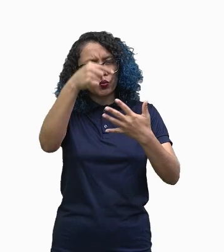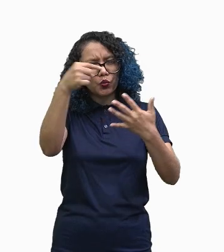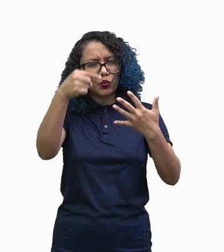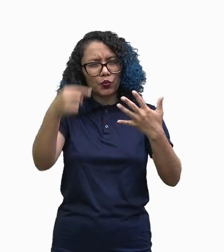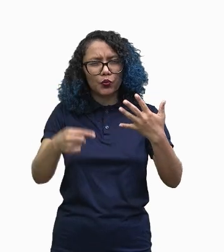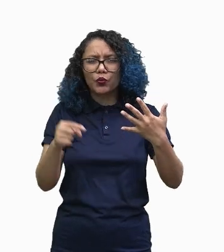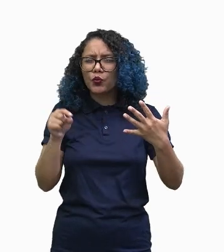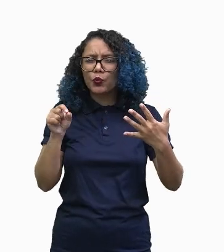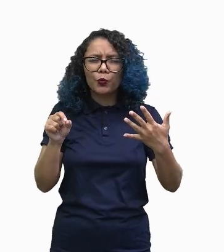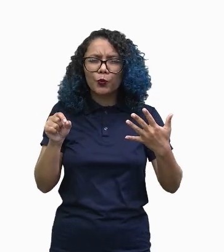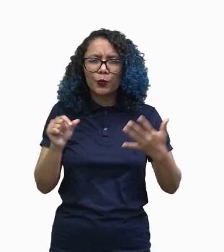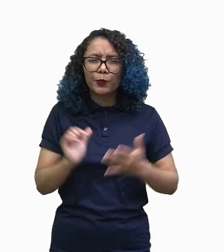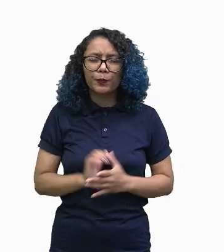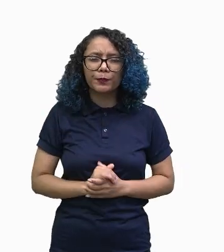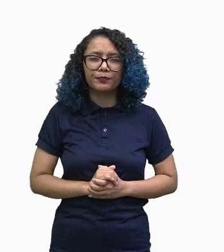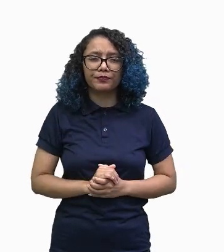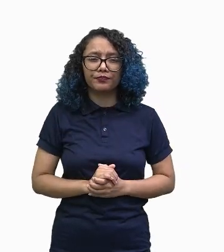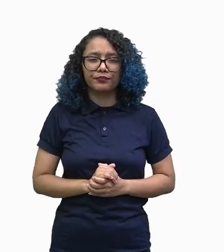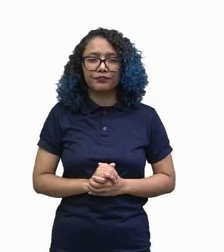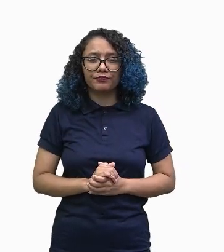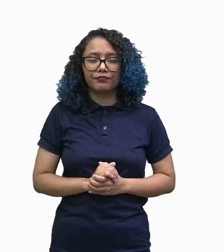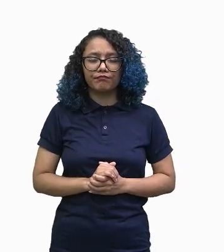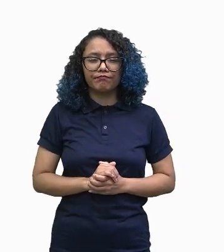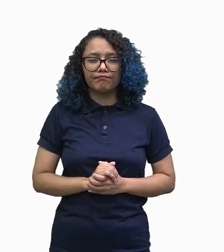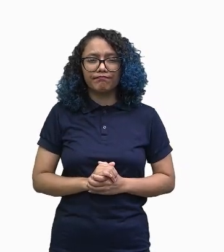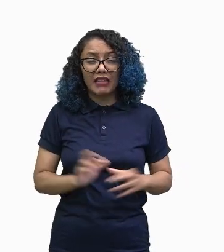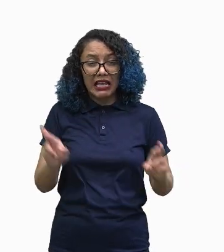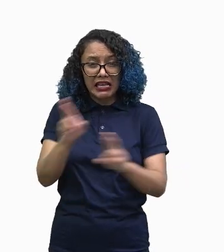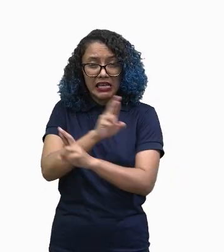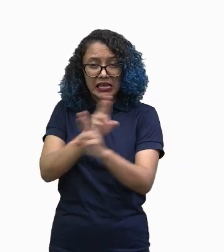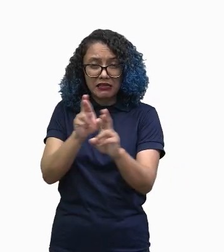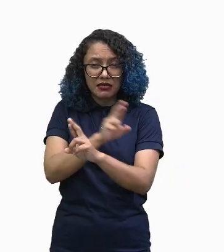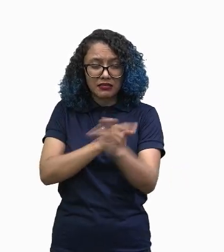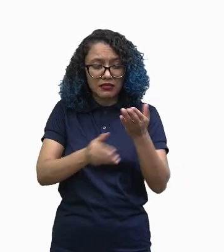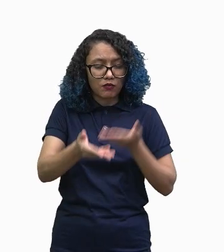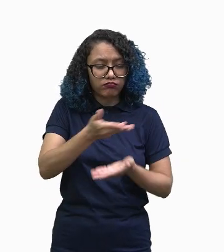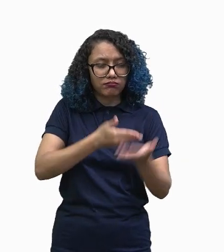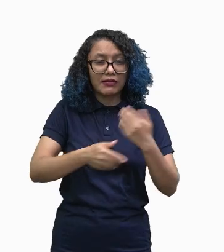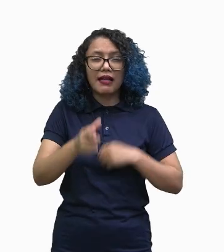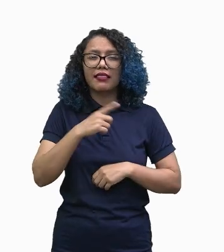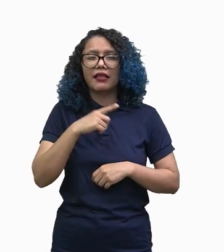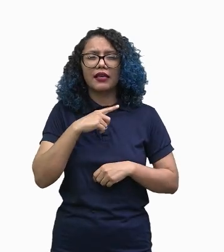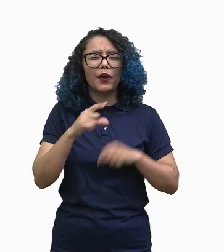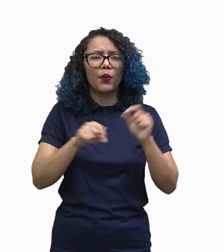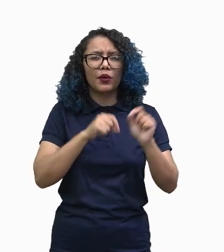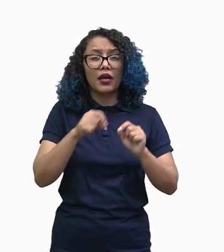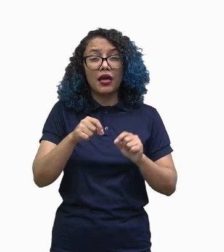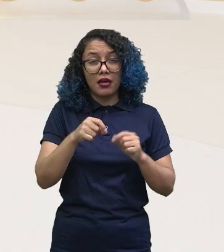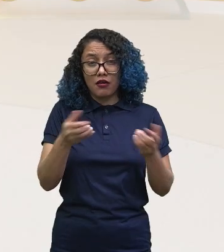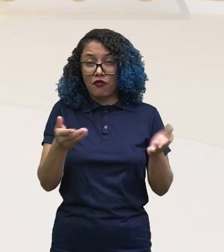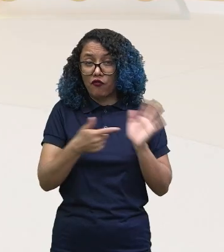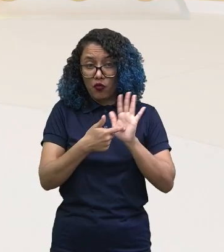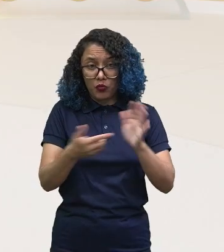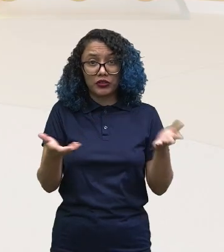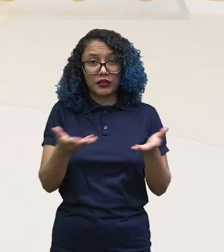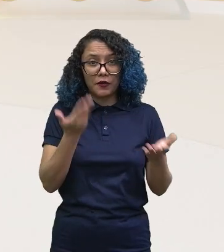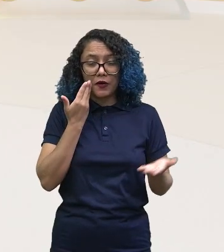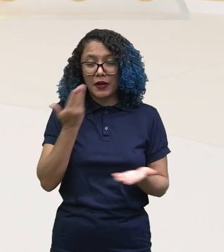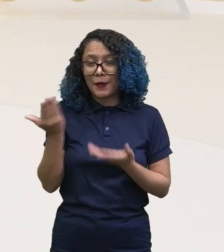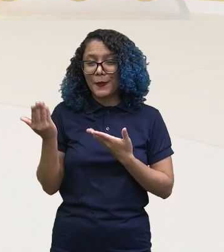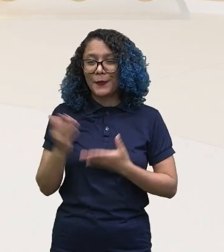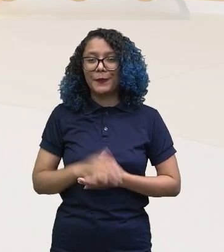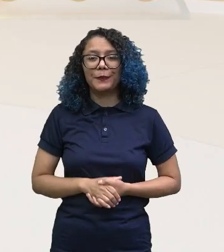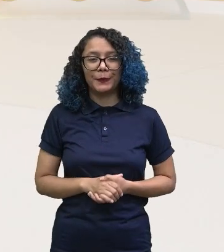eles estão ali interagindo entre si, que é o que nós vamos ver agora. Veja aí,